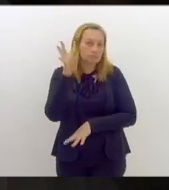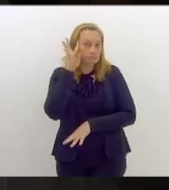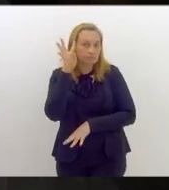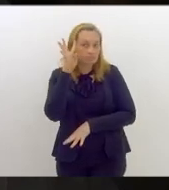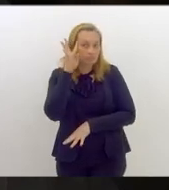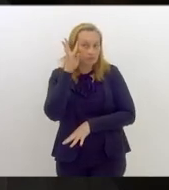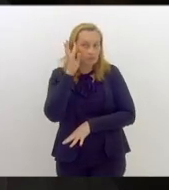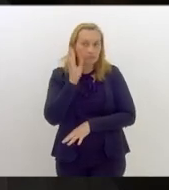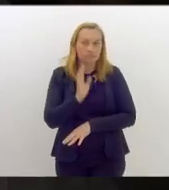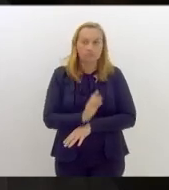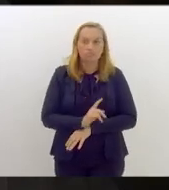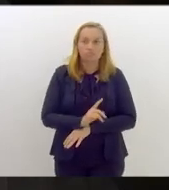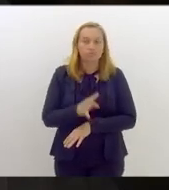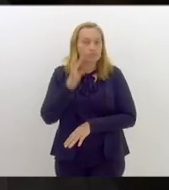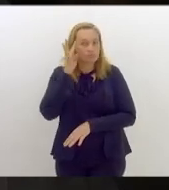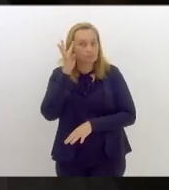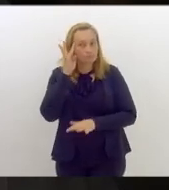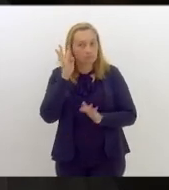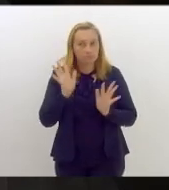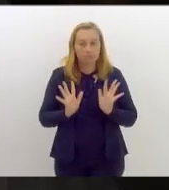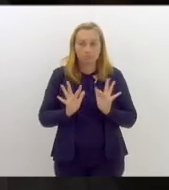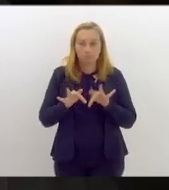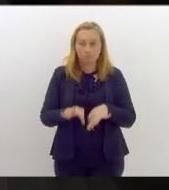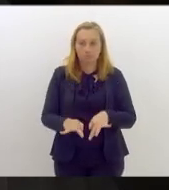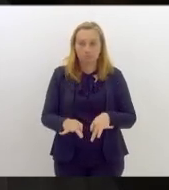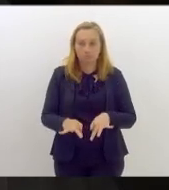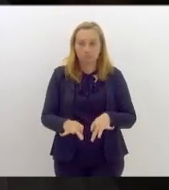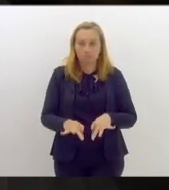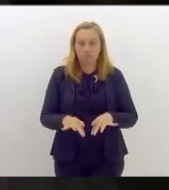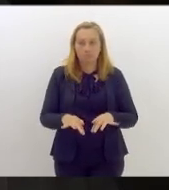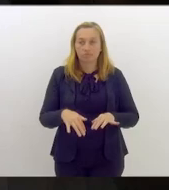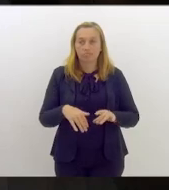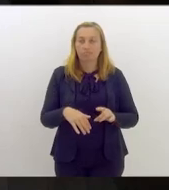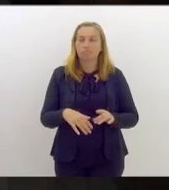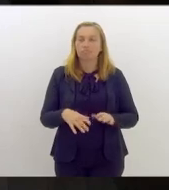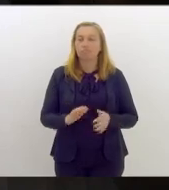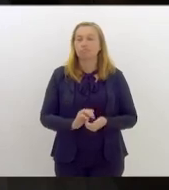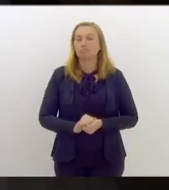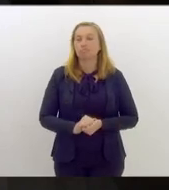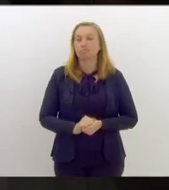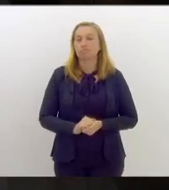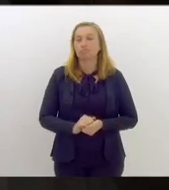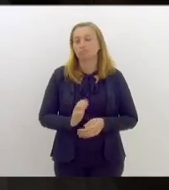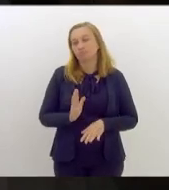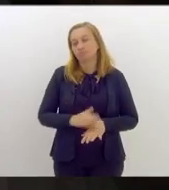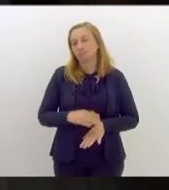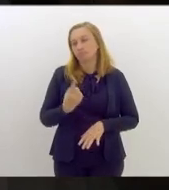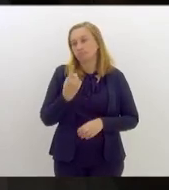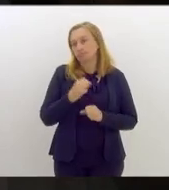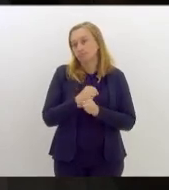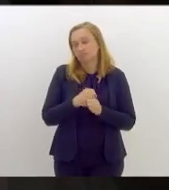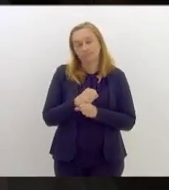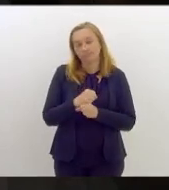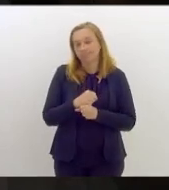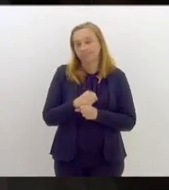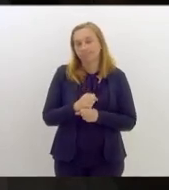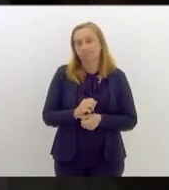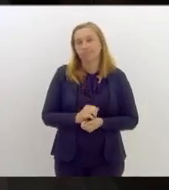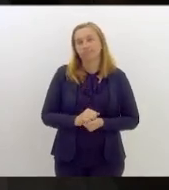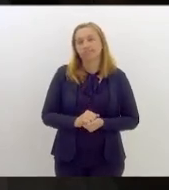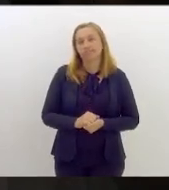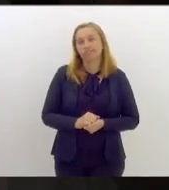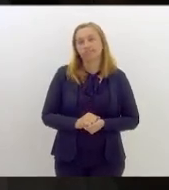na quarta, a encerramento solene. E aí não é de mais um ano, né? É